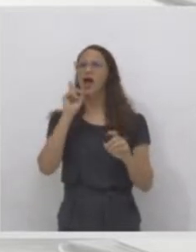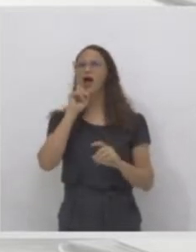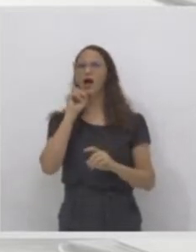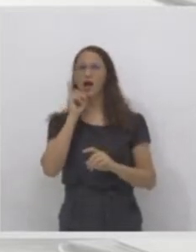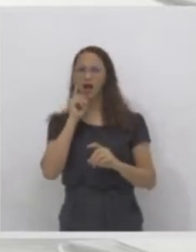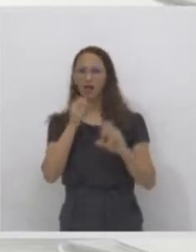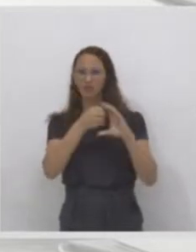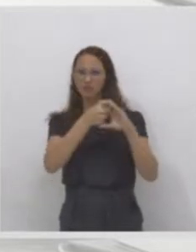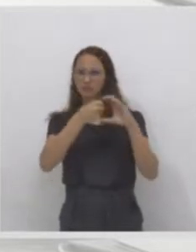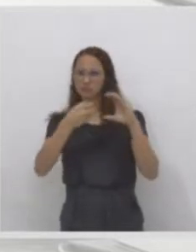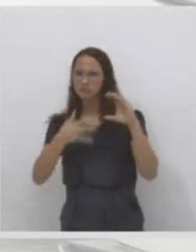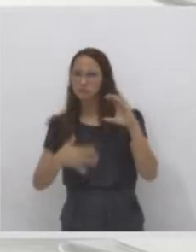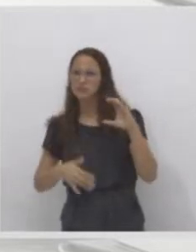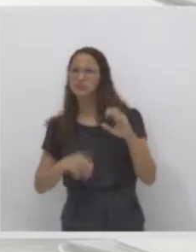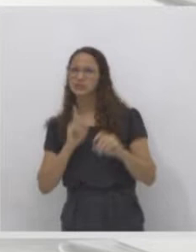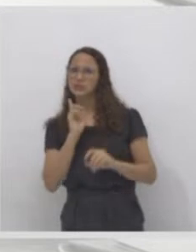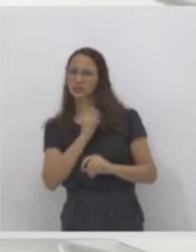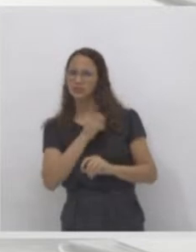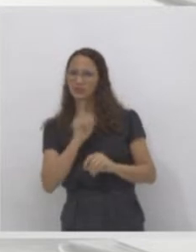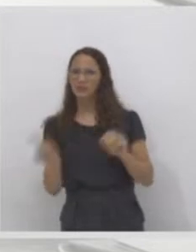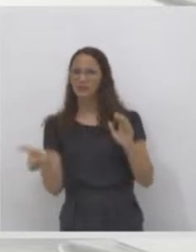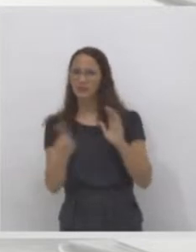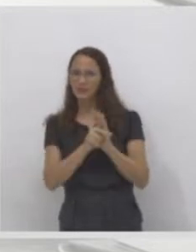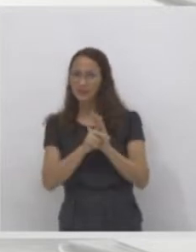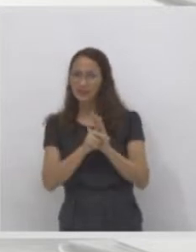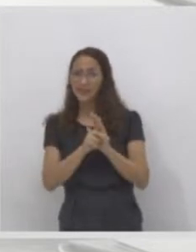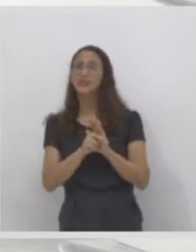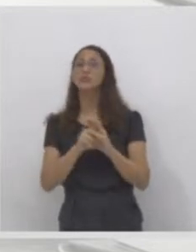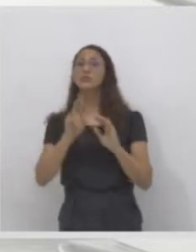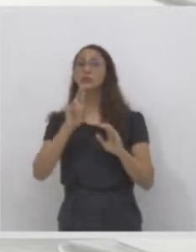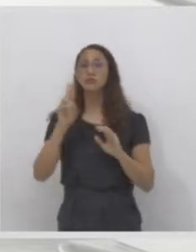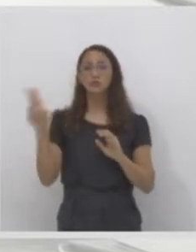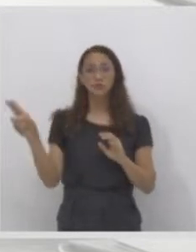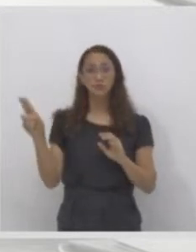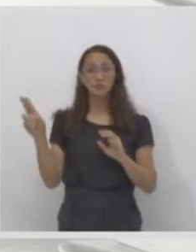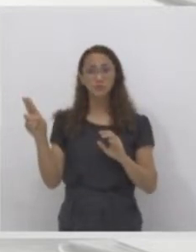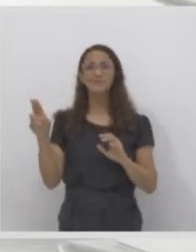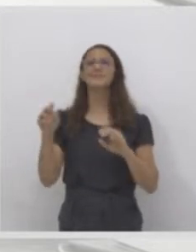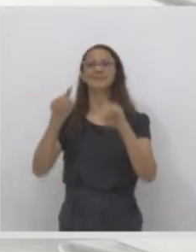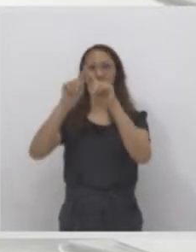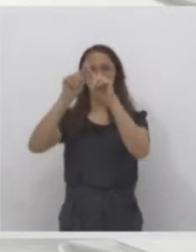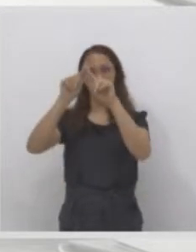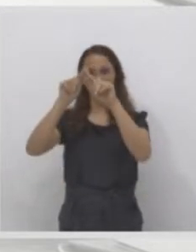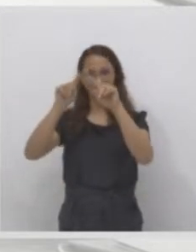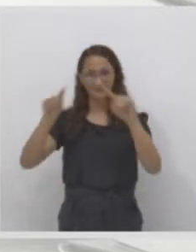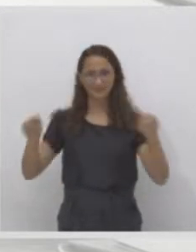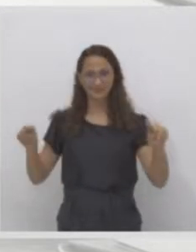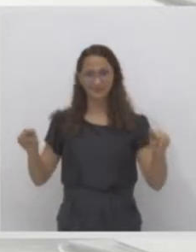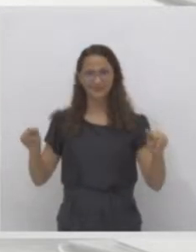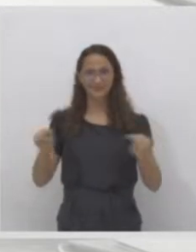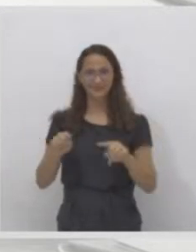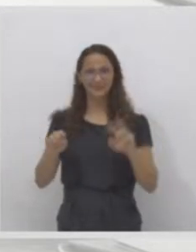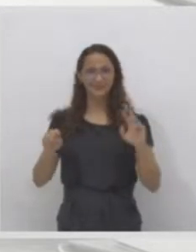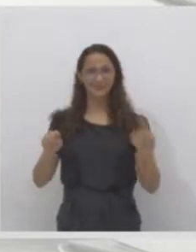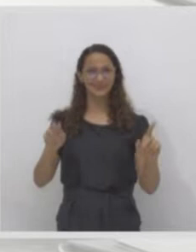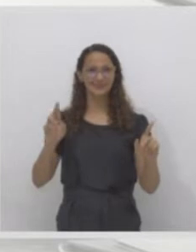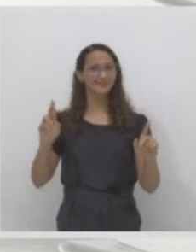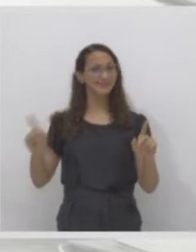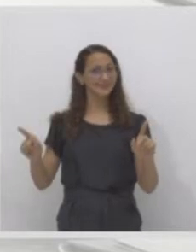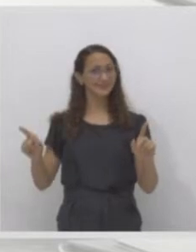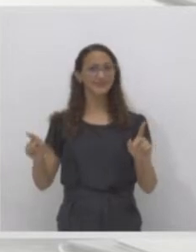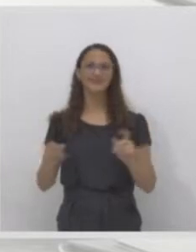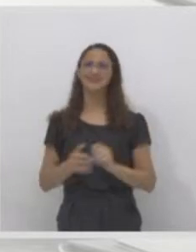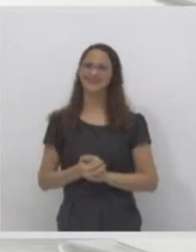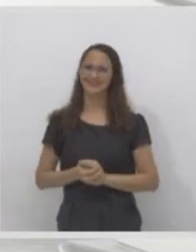e chamá-lo como triângulo escaleno. Vejam aqui, acompanhem, que